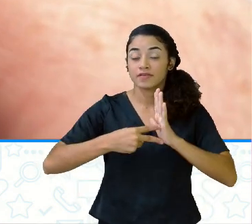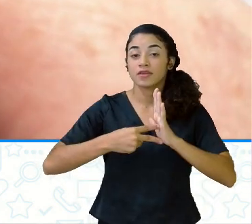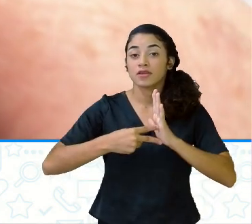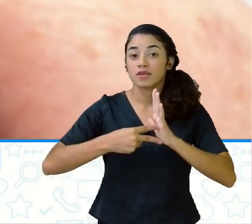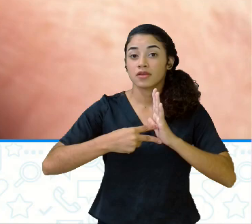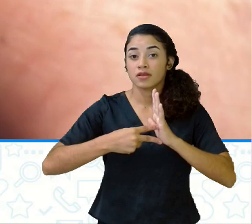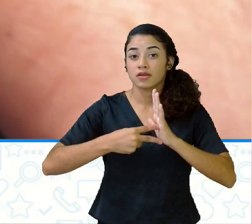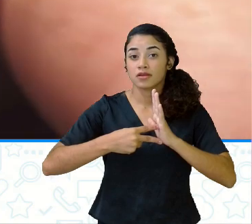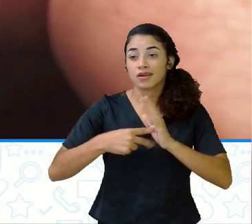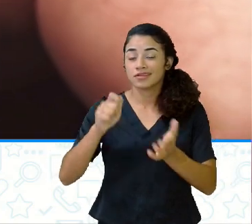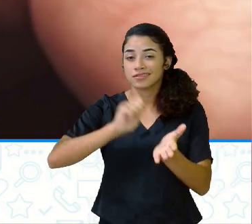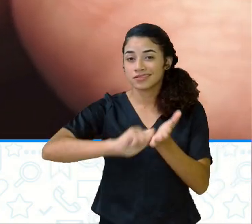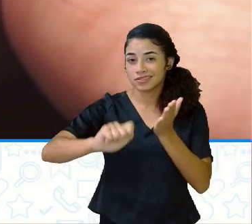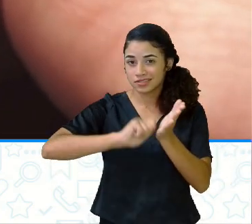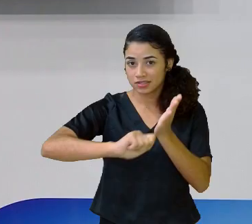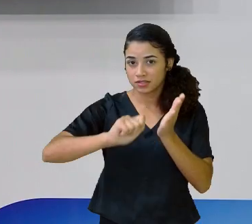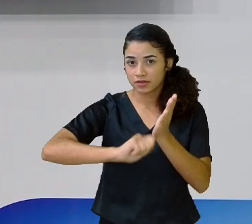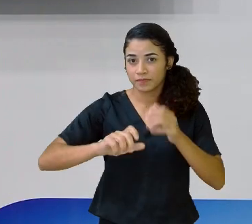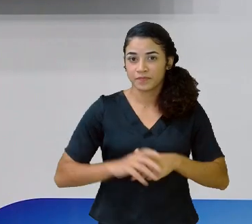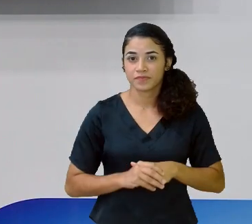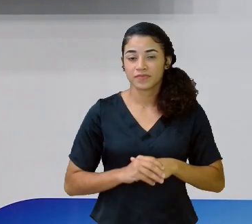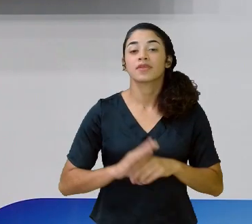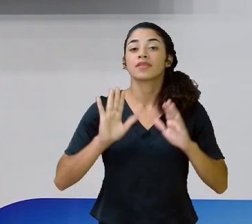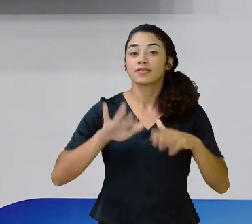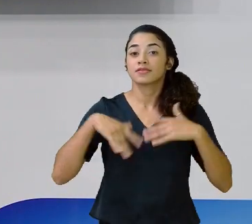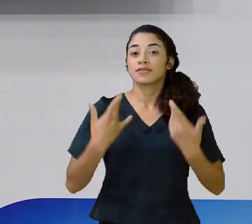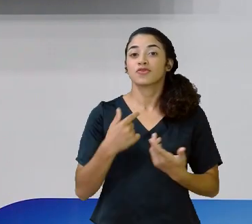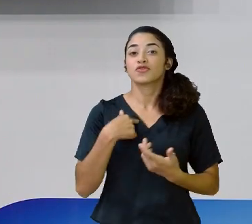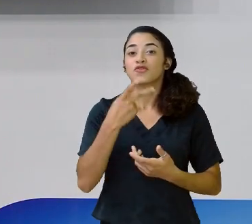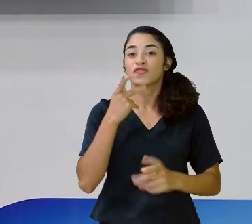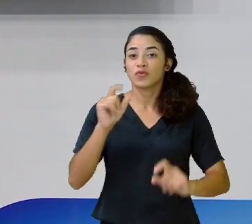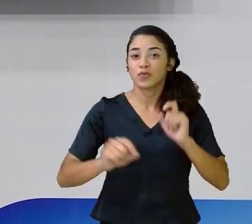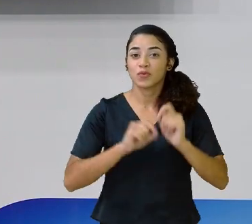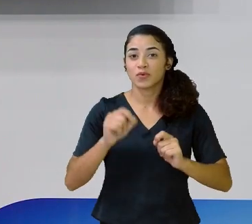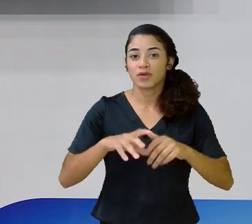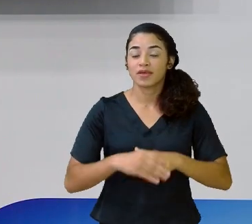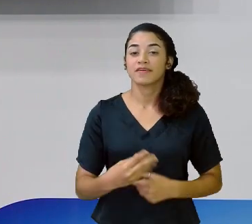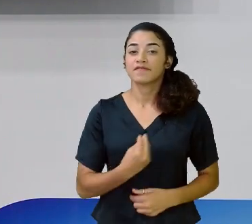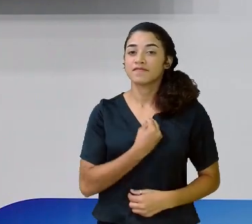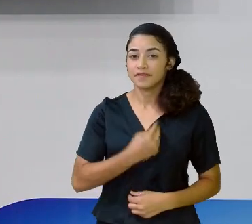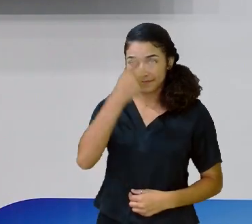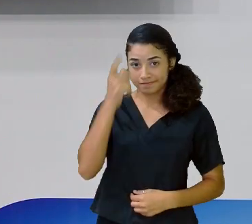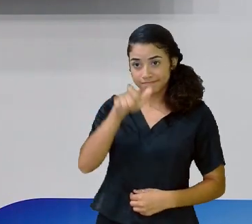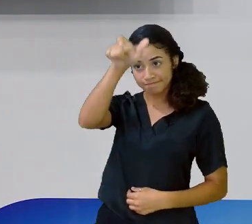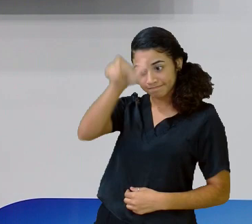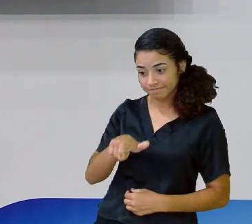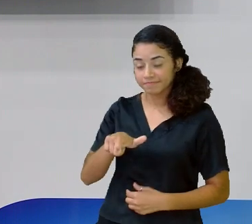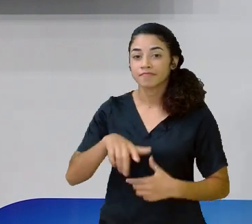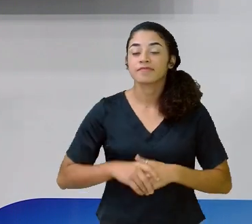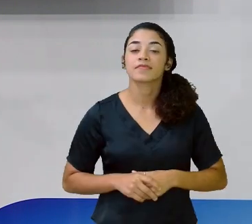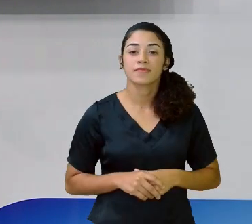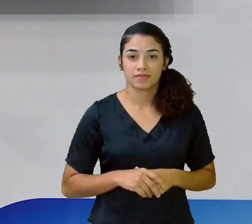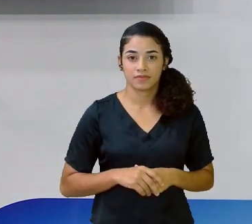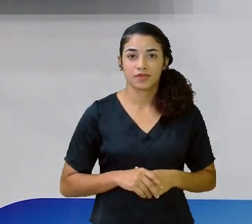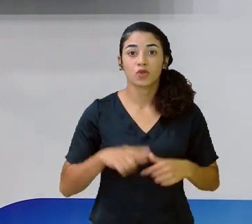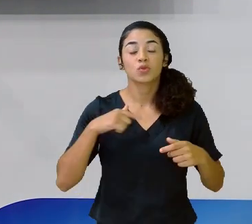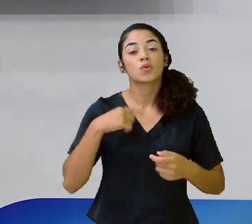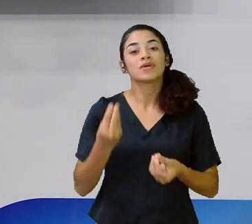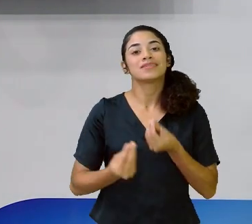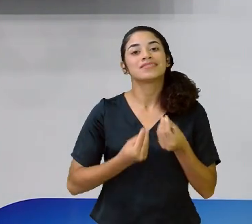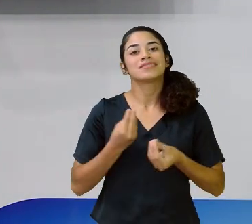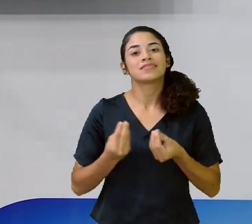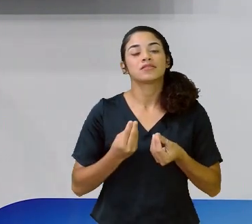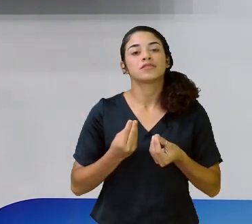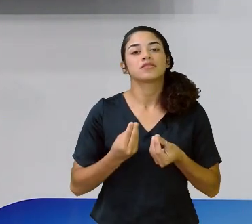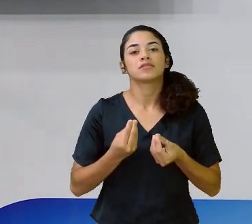significa escrita. Então, eu estou falando da vida de alguém. Eu estou escrevendo